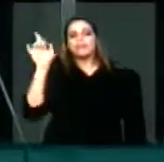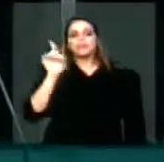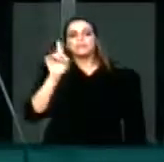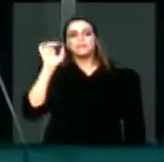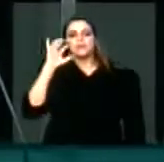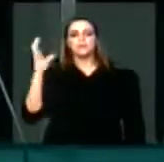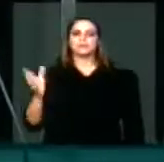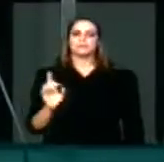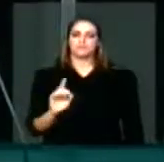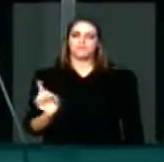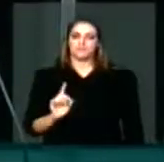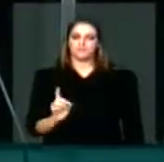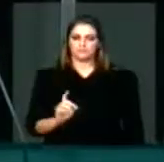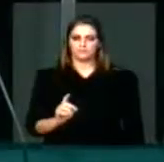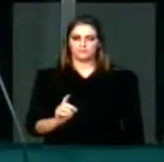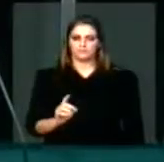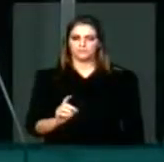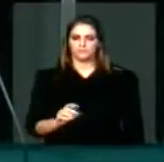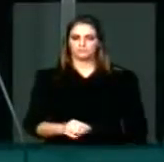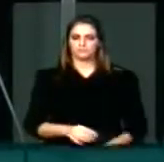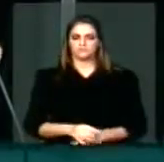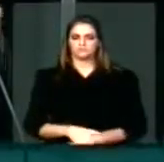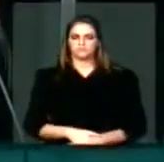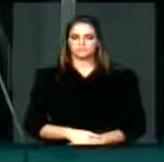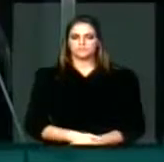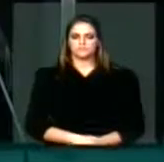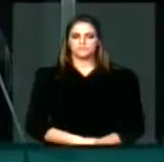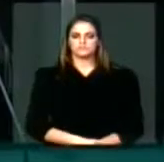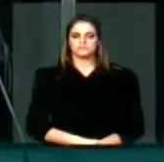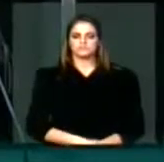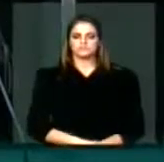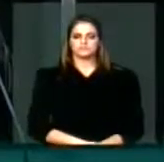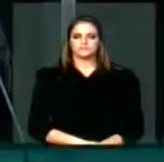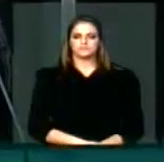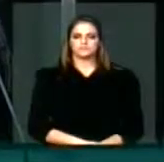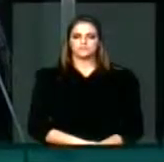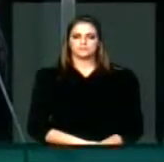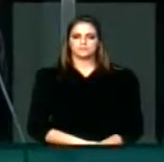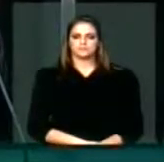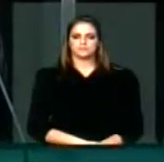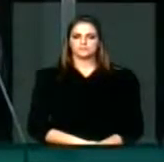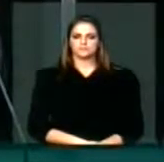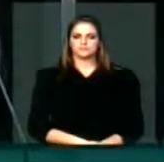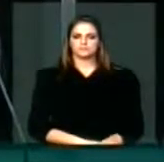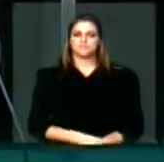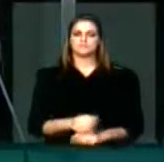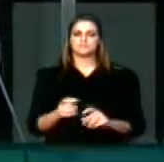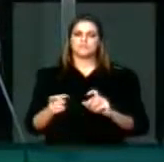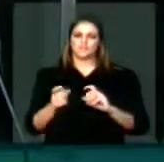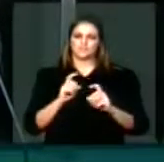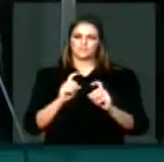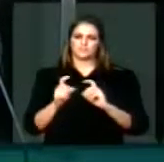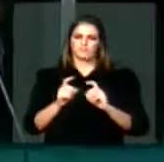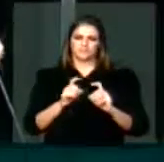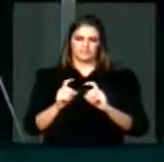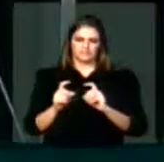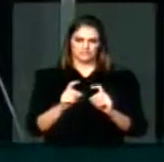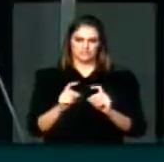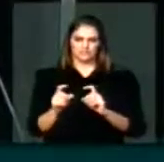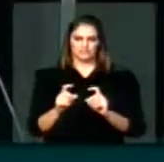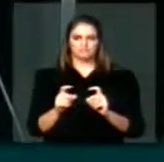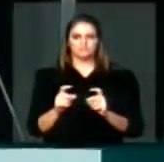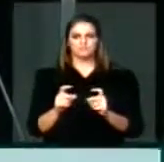E a administração das instituições que de algum modo